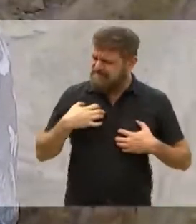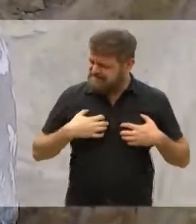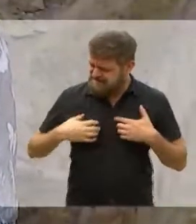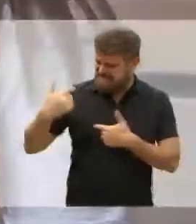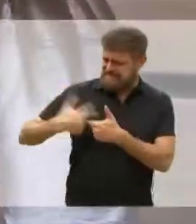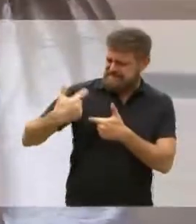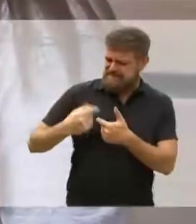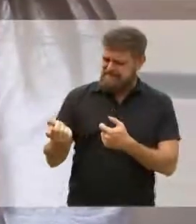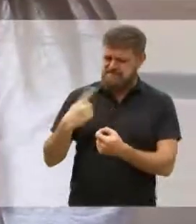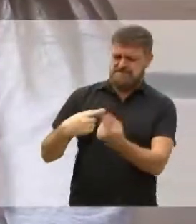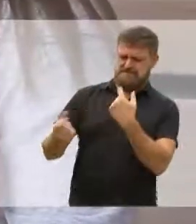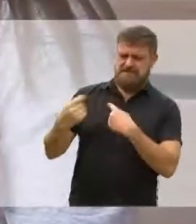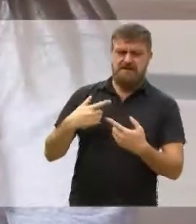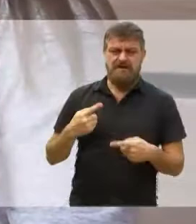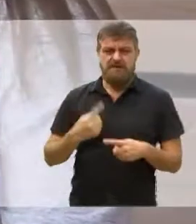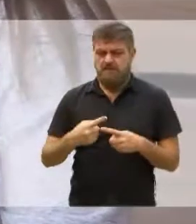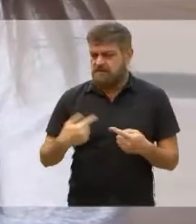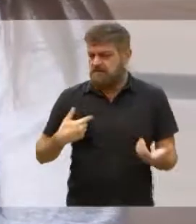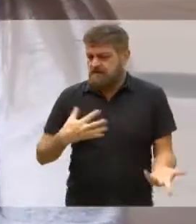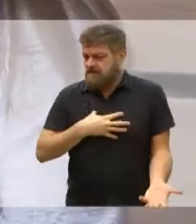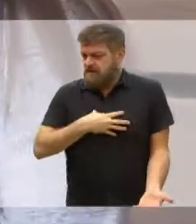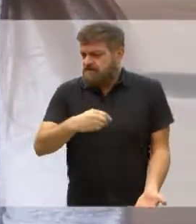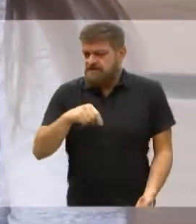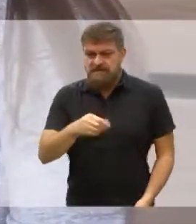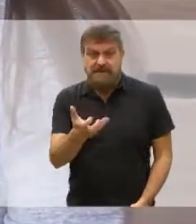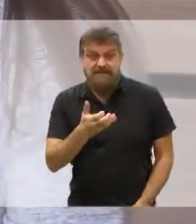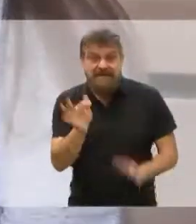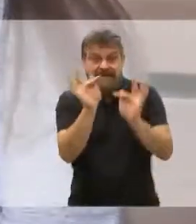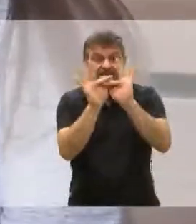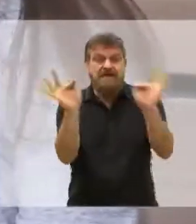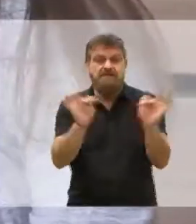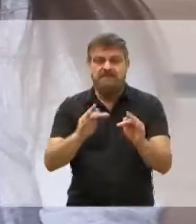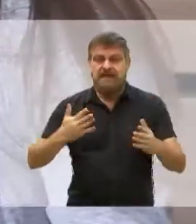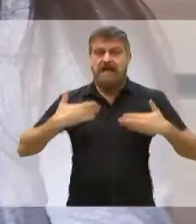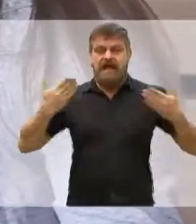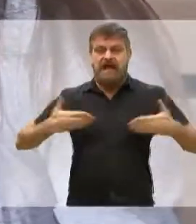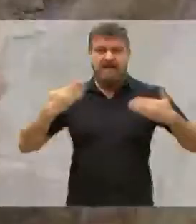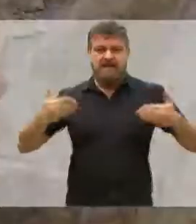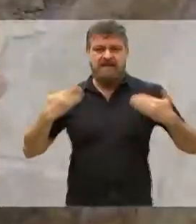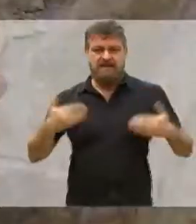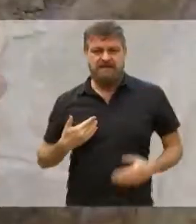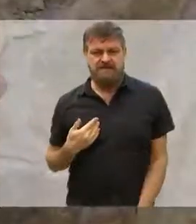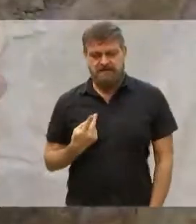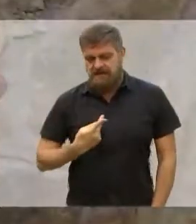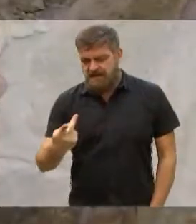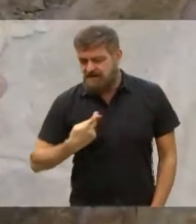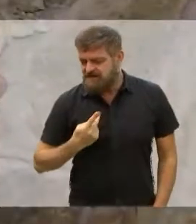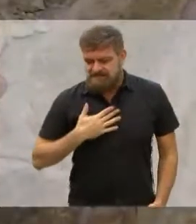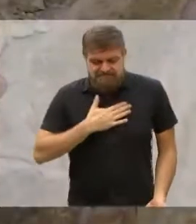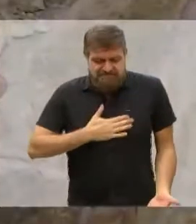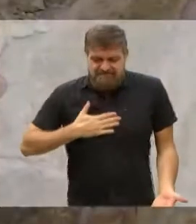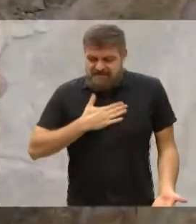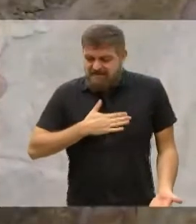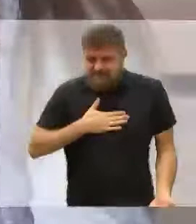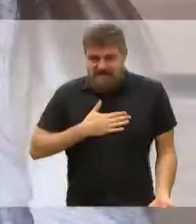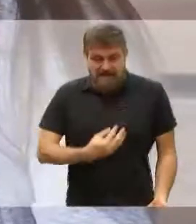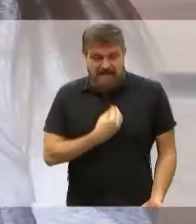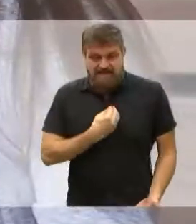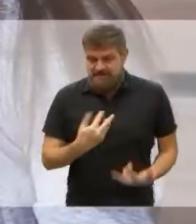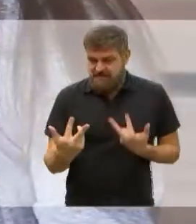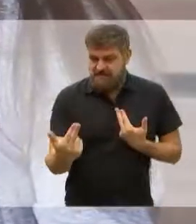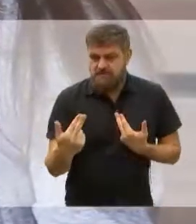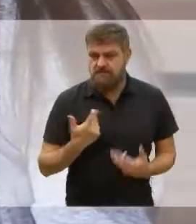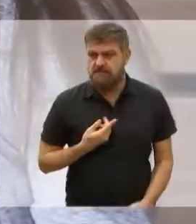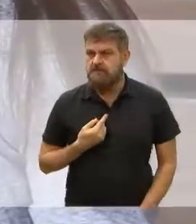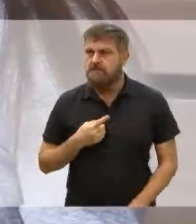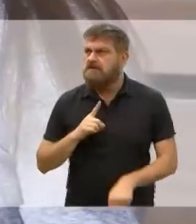Patrícia? Exatamente, que pra mim são óbvias, né? O que a gente quer de um filho? Felicidade, alegria, quer que eles sejam felizes. Se eles estão bem, a gente fica também.